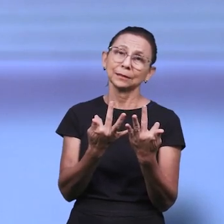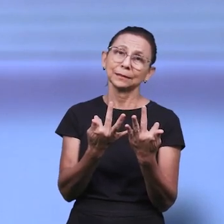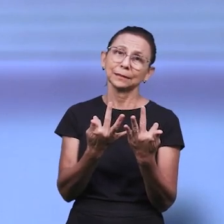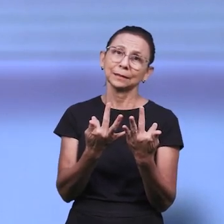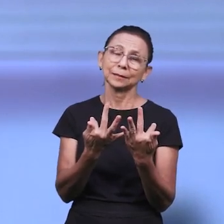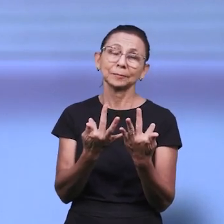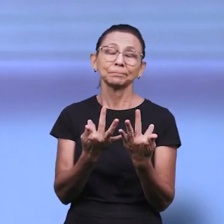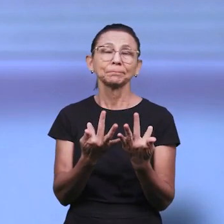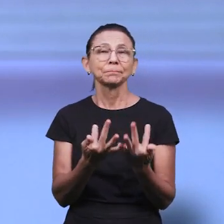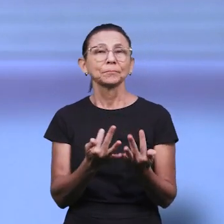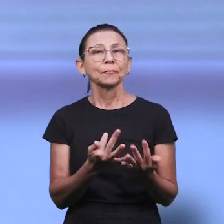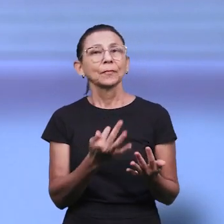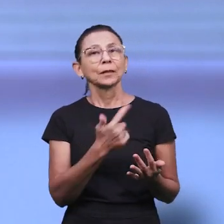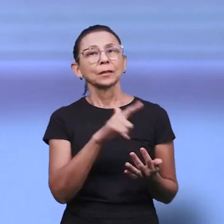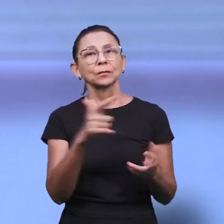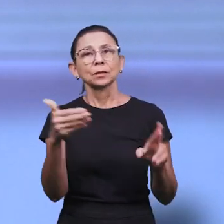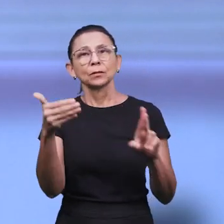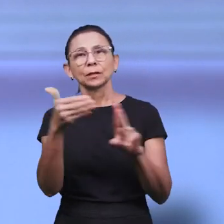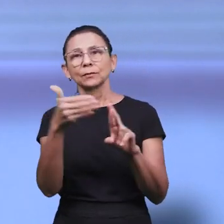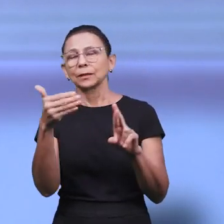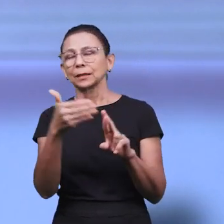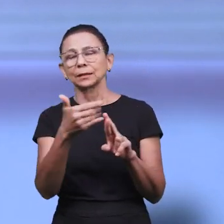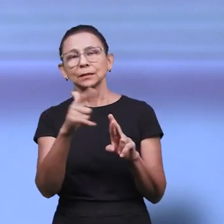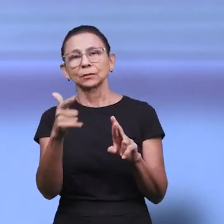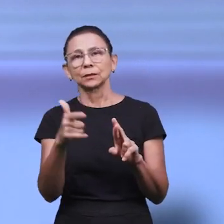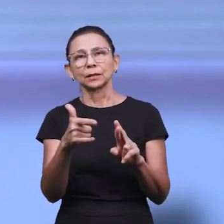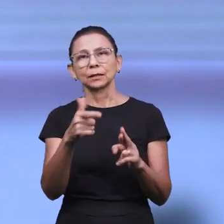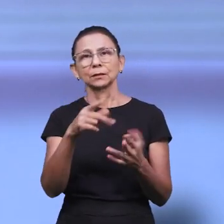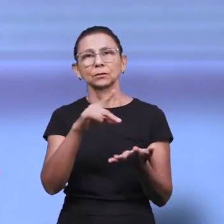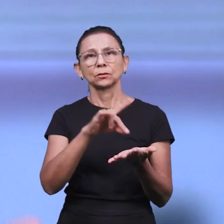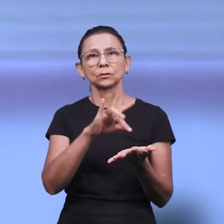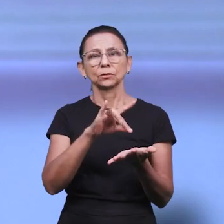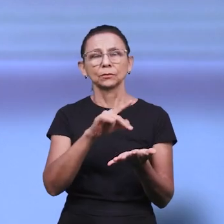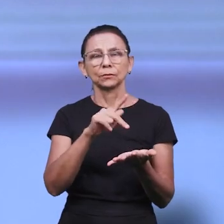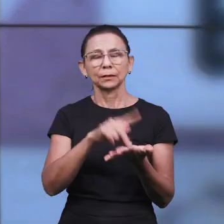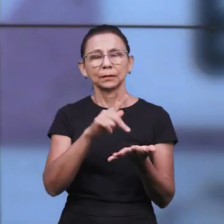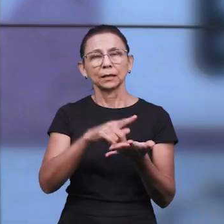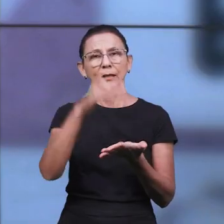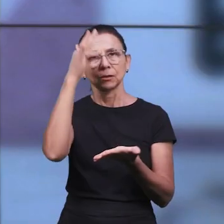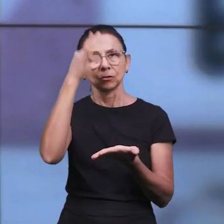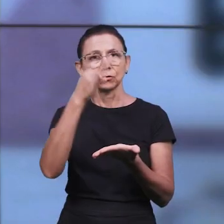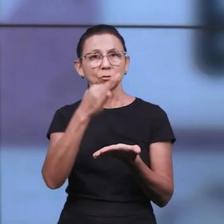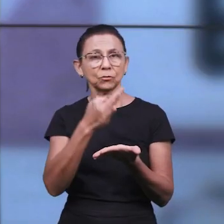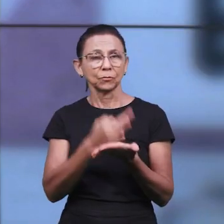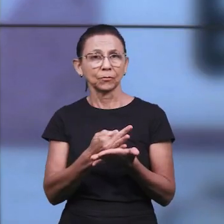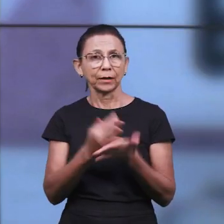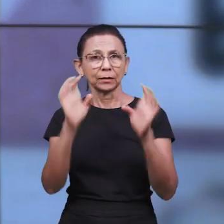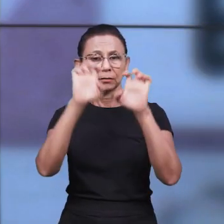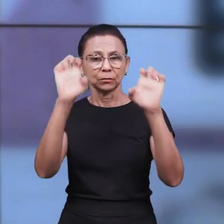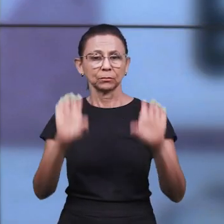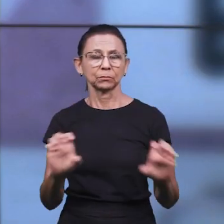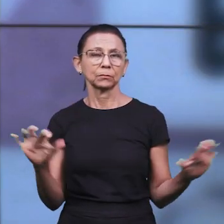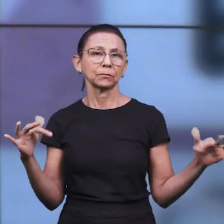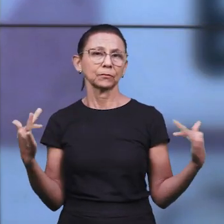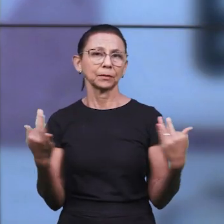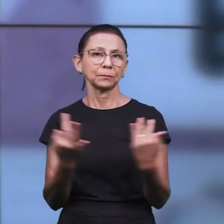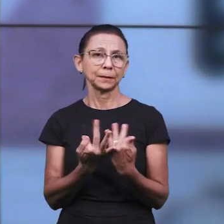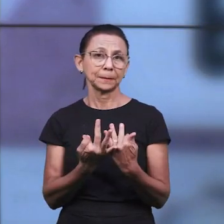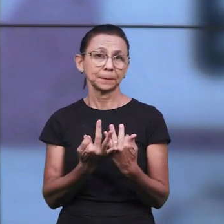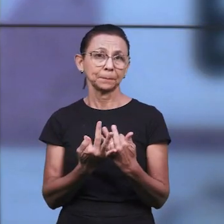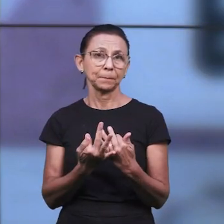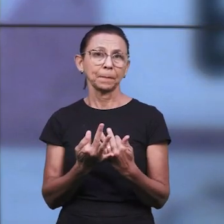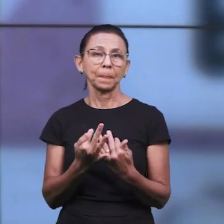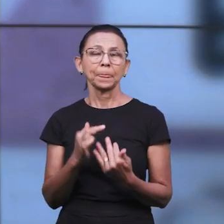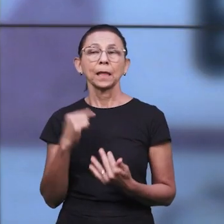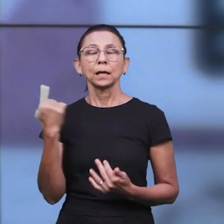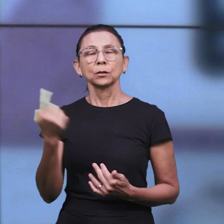se aproximam da nossa referência de verdade, fé, prática e estrutura familiar. E nós, pais e